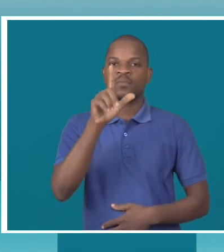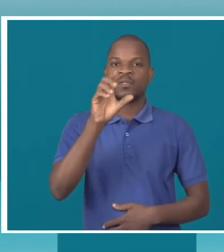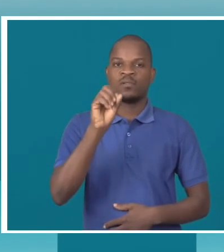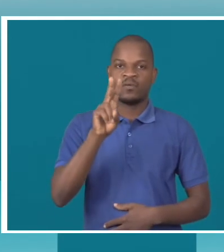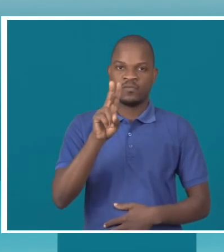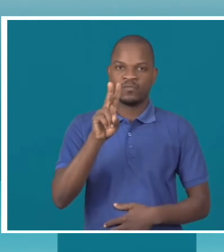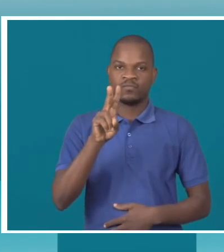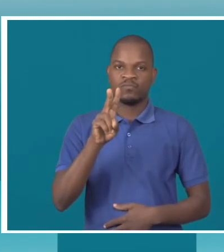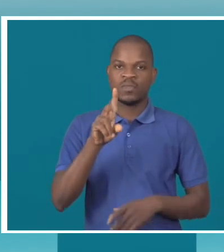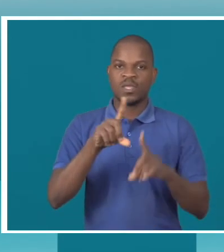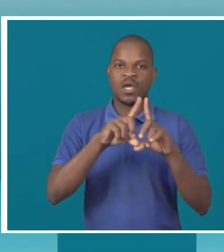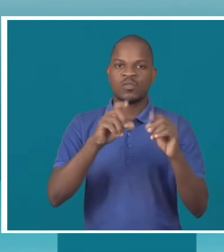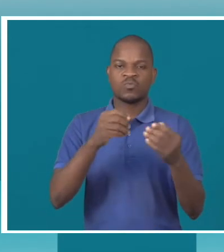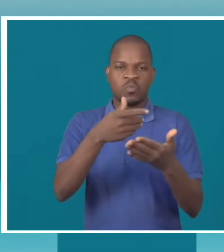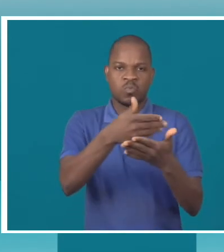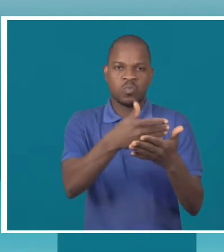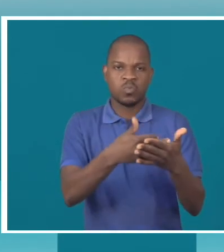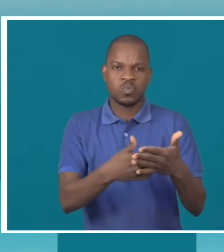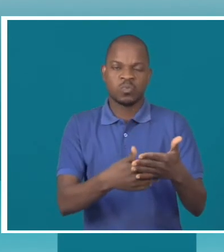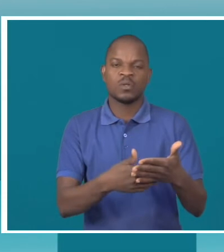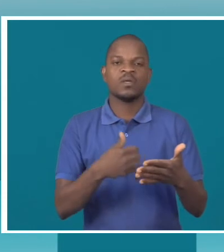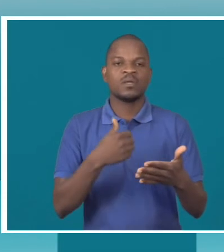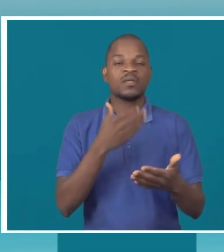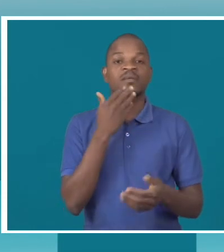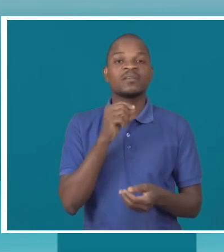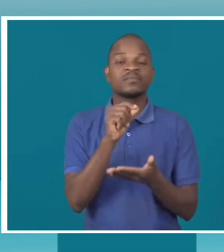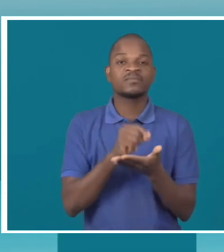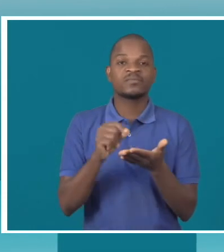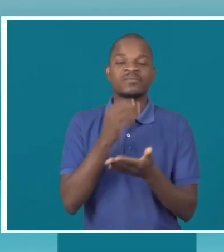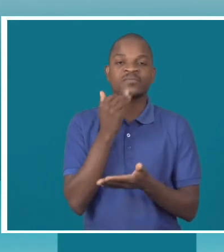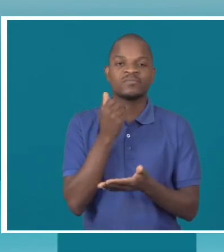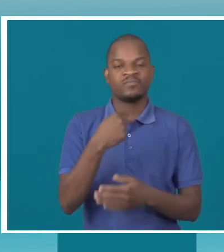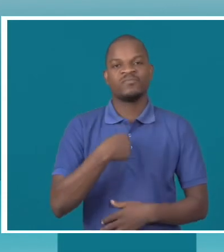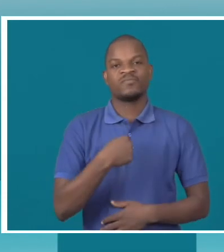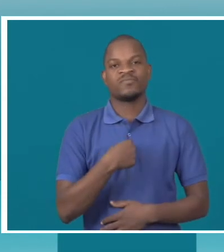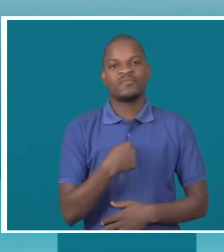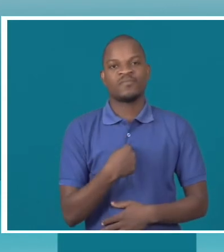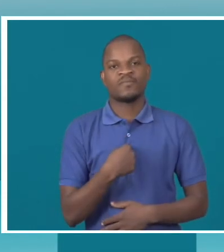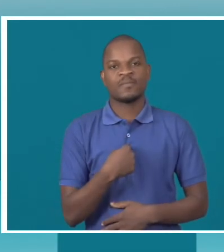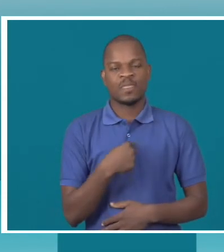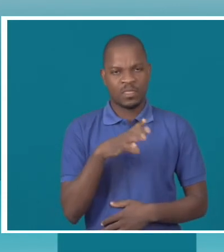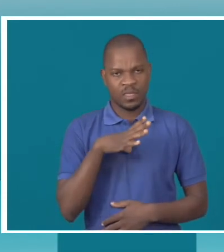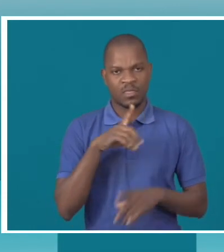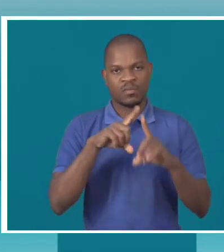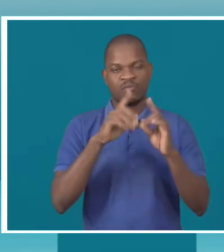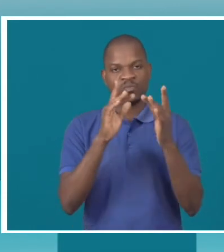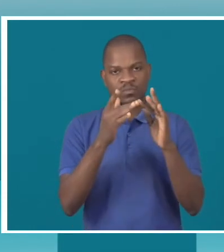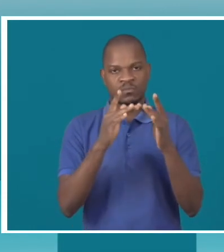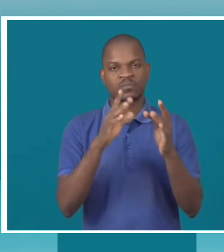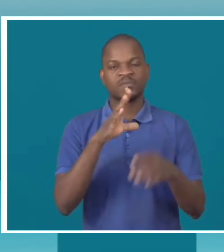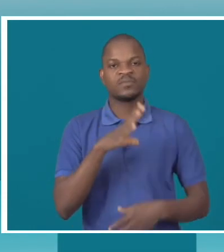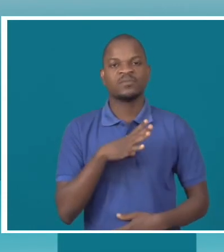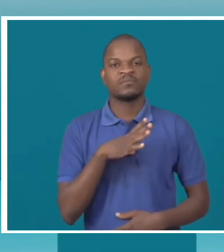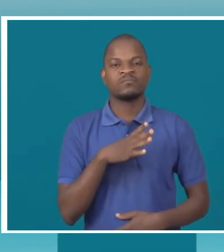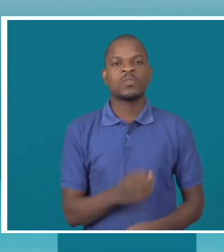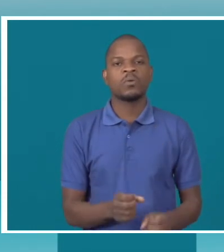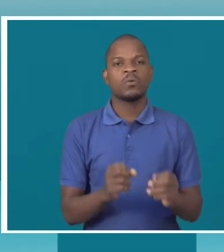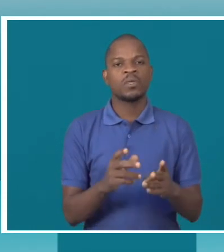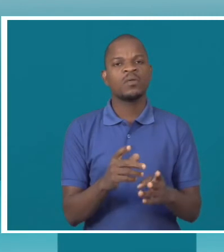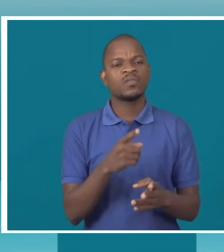a biografia do Bob Love que aparece eu é que escrevi que aparece na internet.